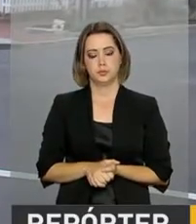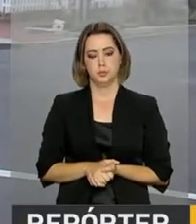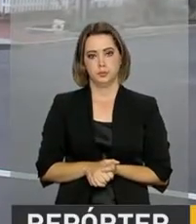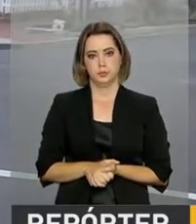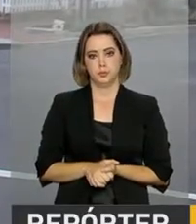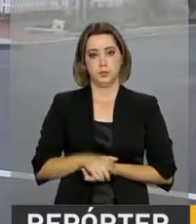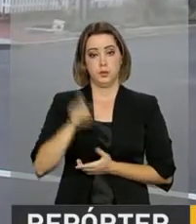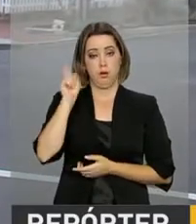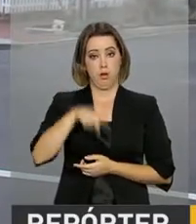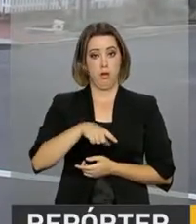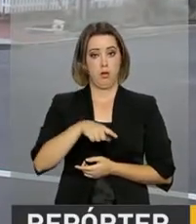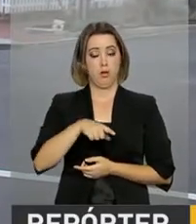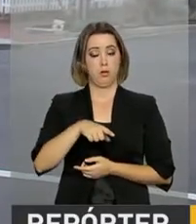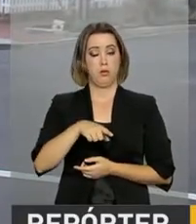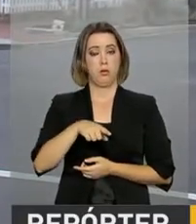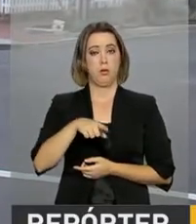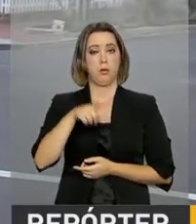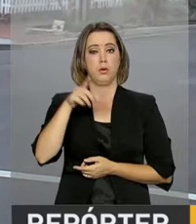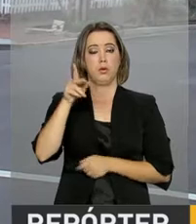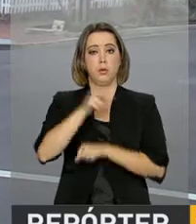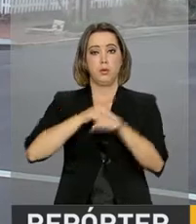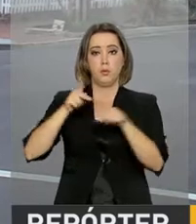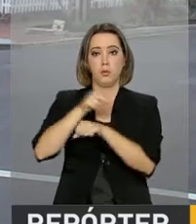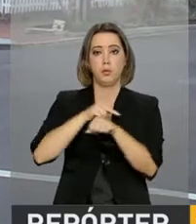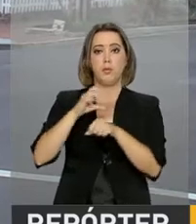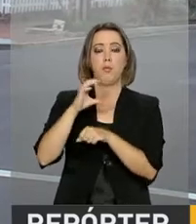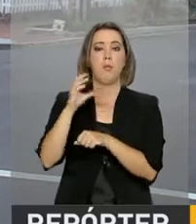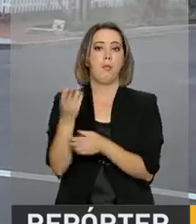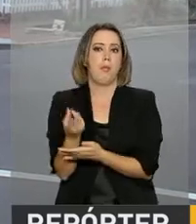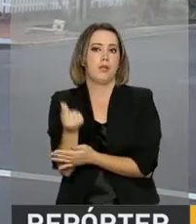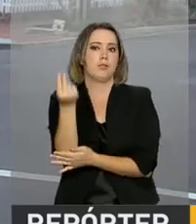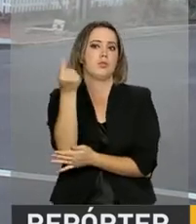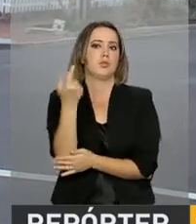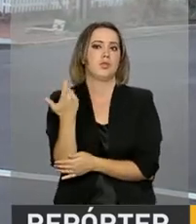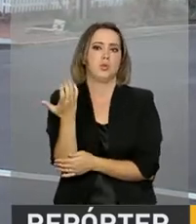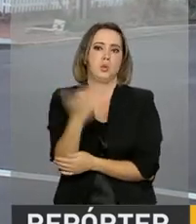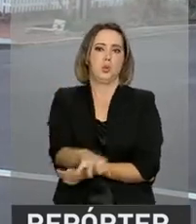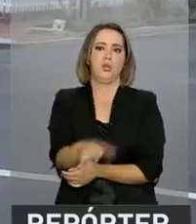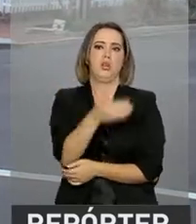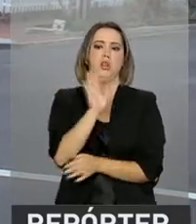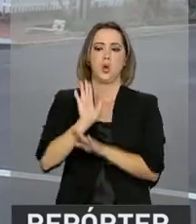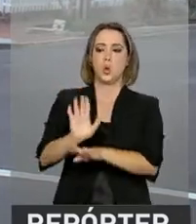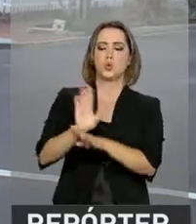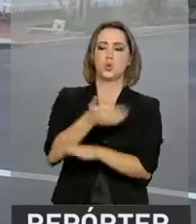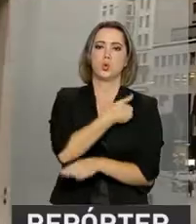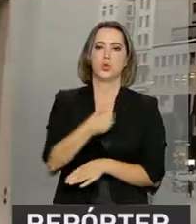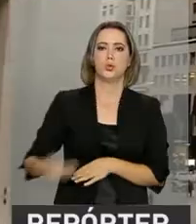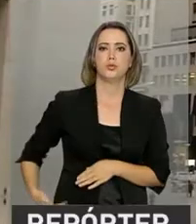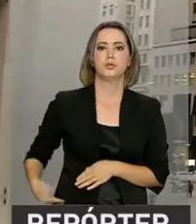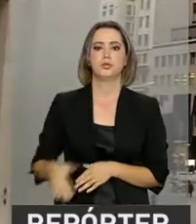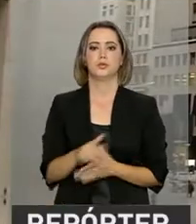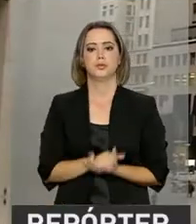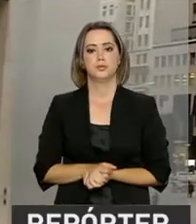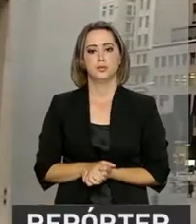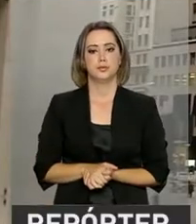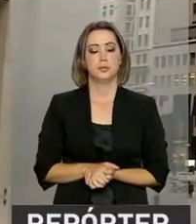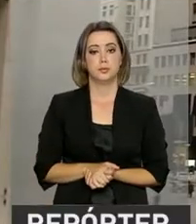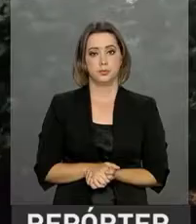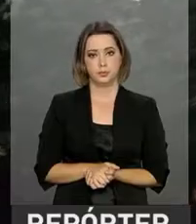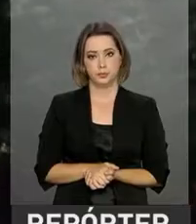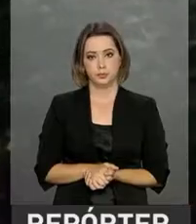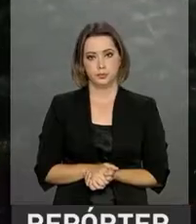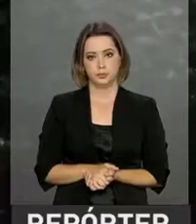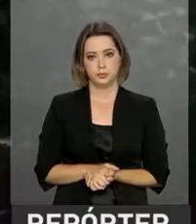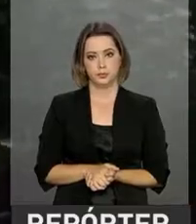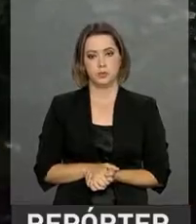É um país capitalista. É ótimo, é maravilhoso. Eu não quero ser ajudado pelo governo, pago pelo governo. Nos Estados Unidos também se